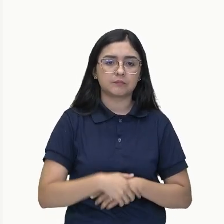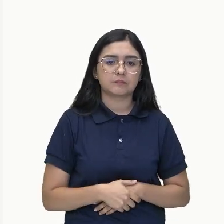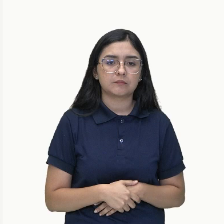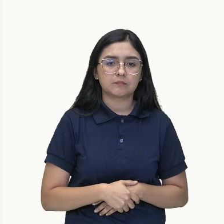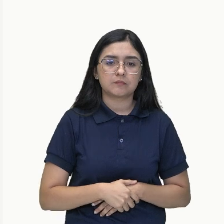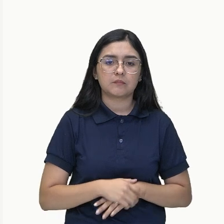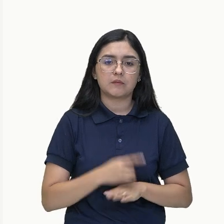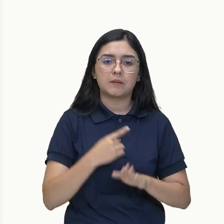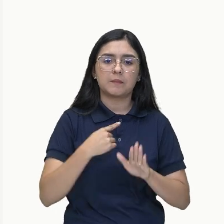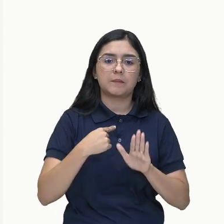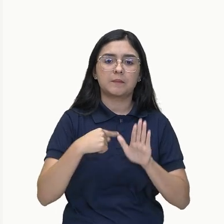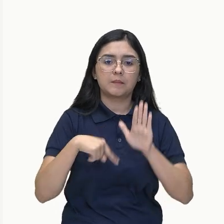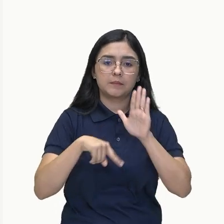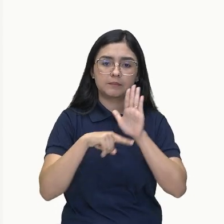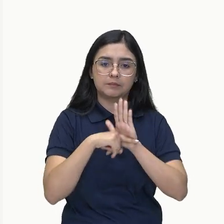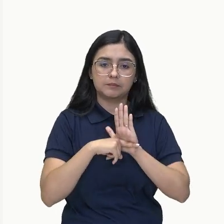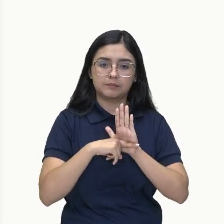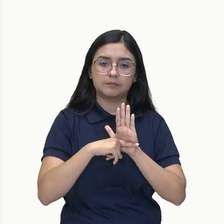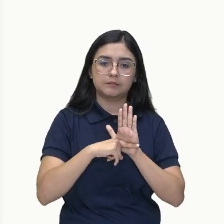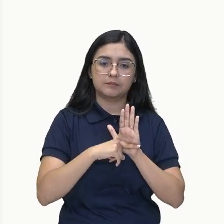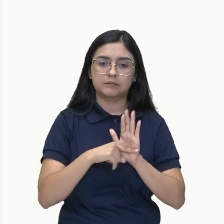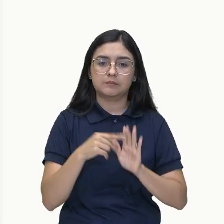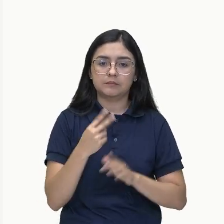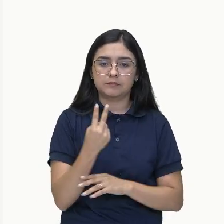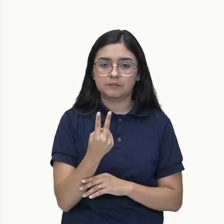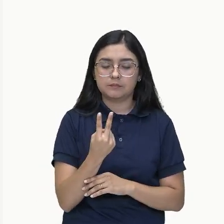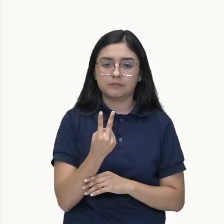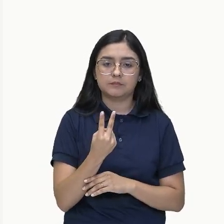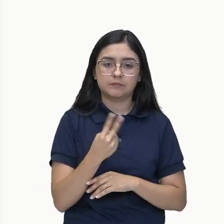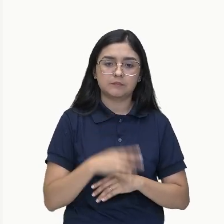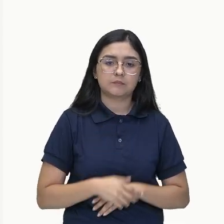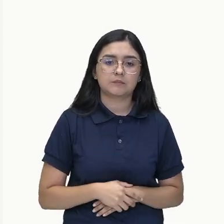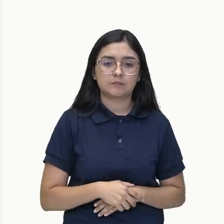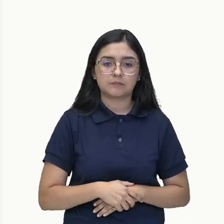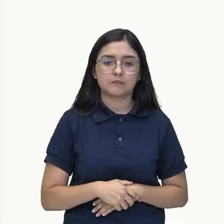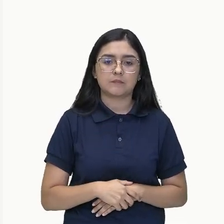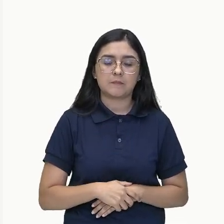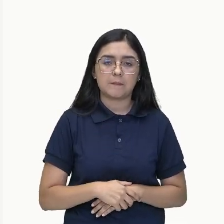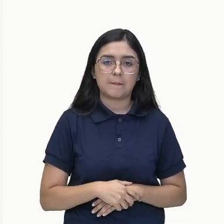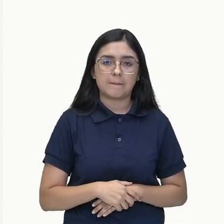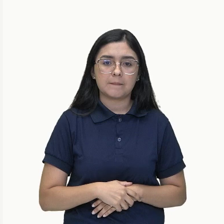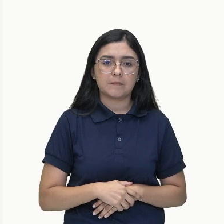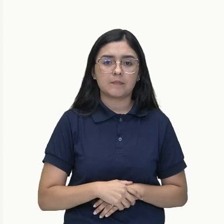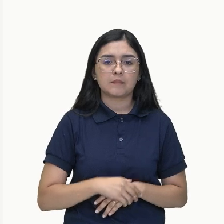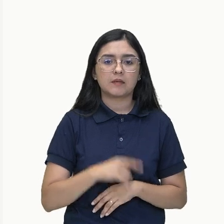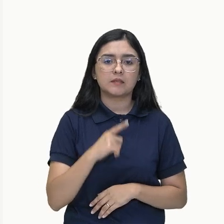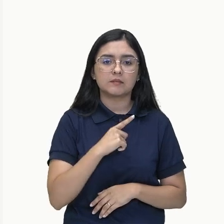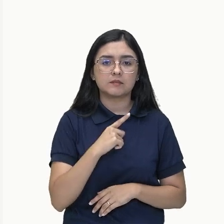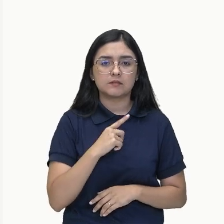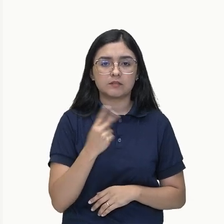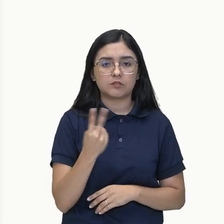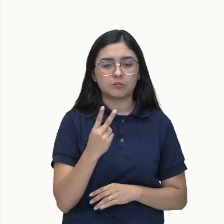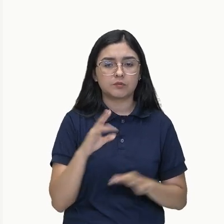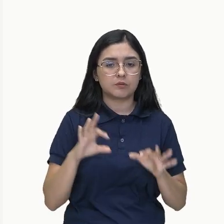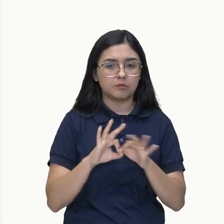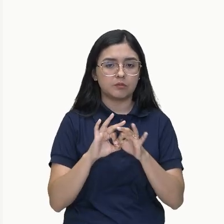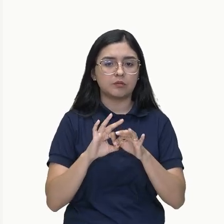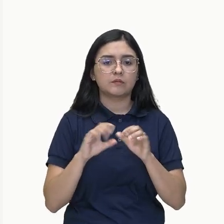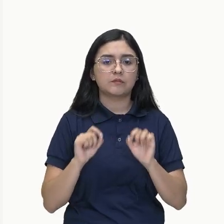menos 2. Se a gente ligar essas duas coordenadas, olha como é que fica.